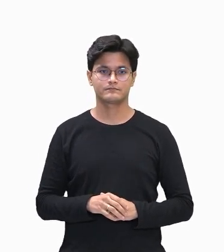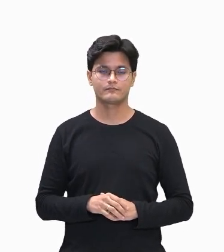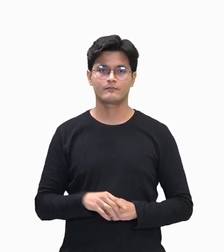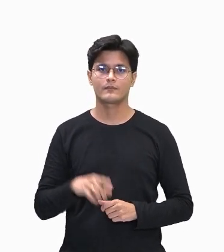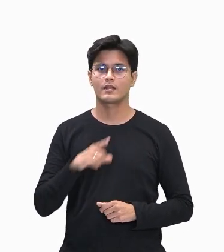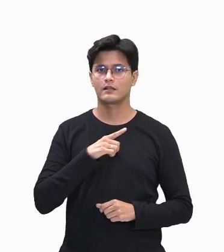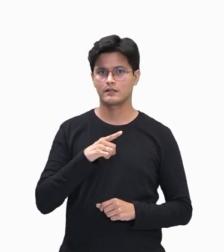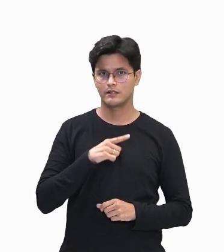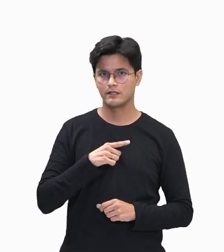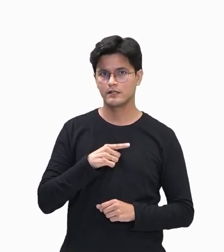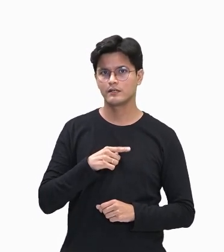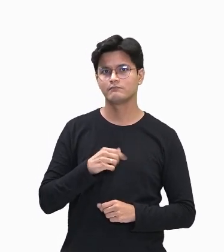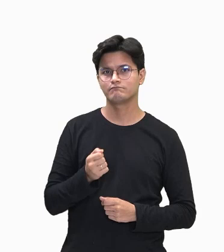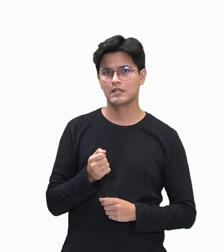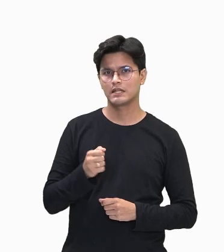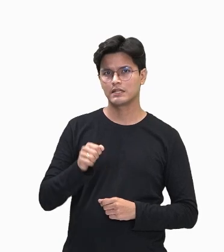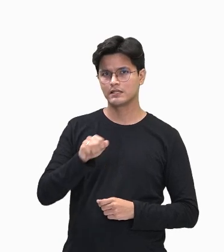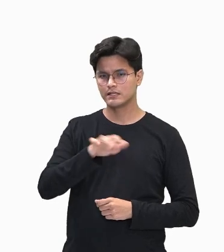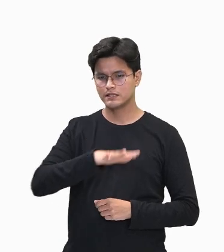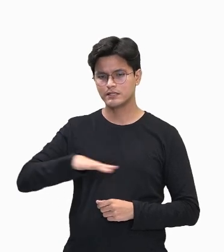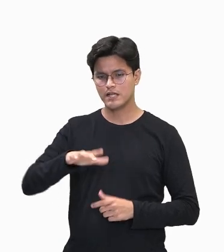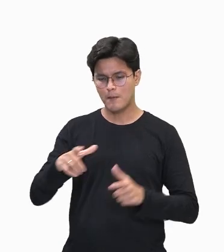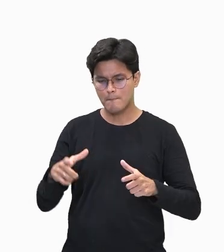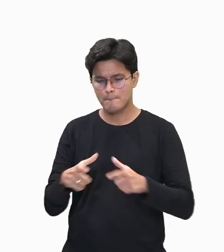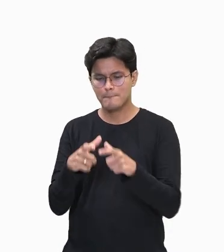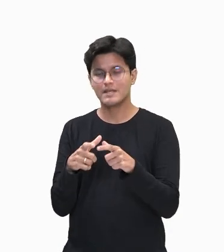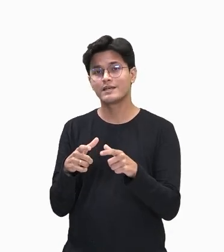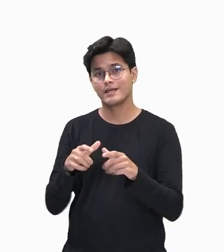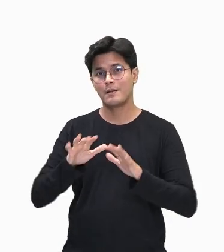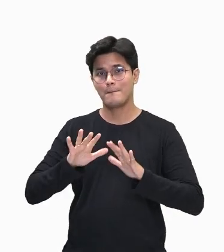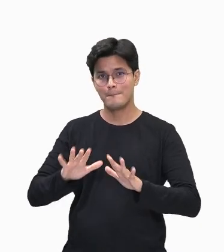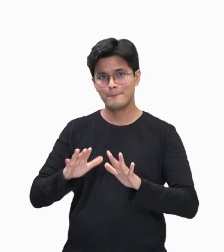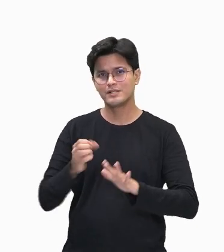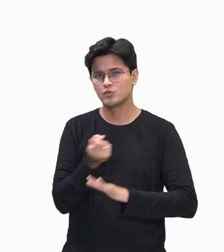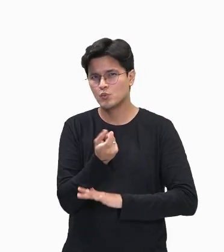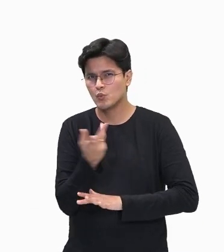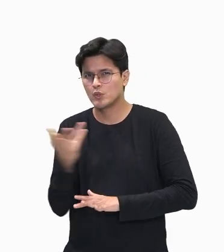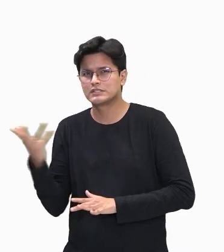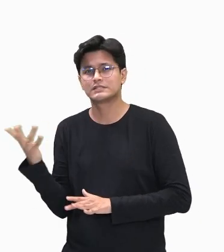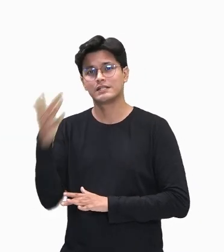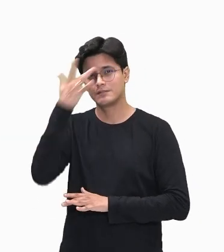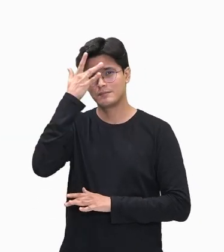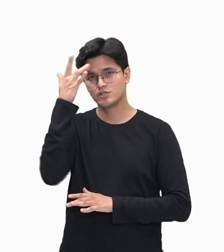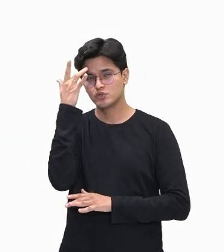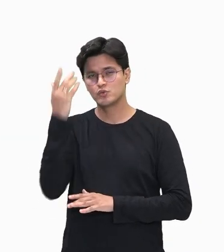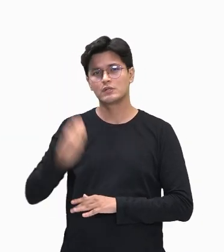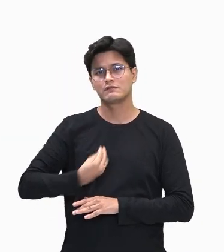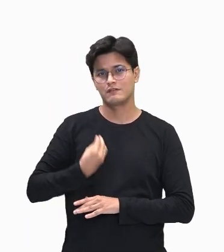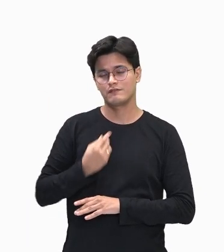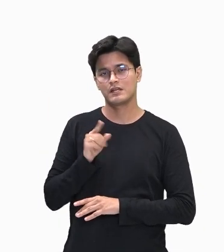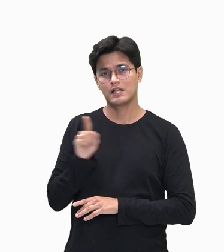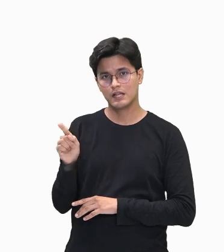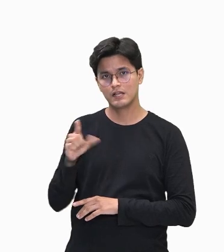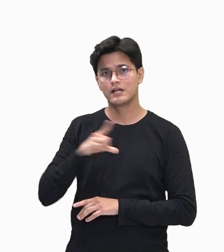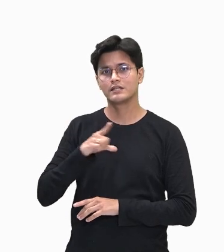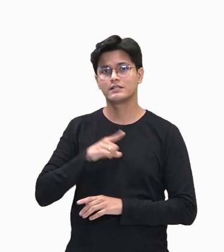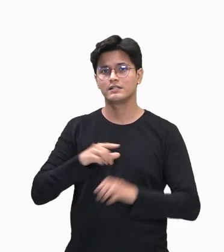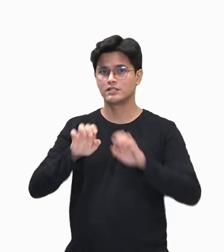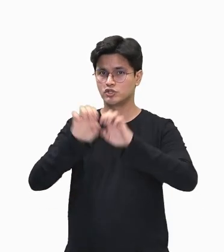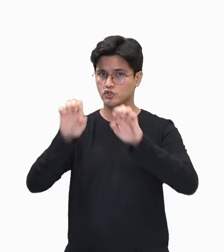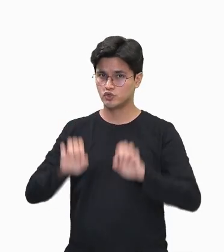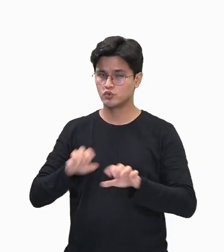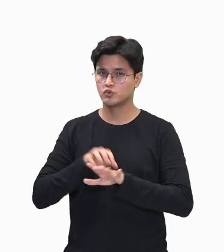pouca terra para muita gente, né? Nós temos uma infraestrutura desenvolvida dentro da cidade de São